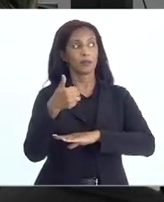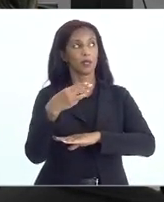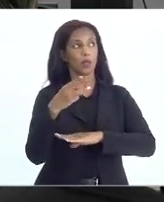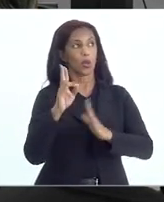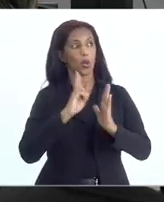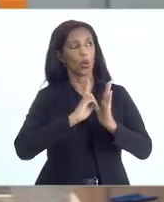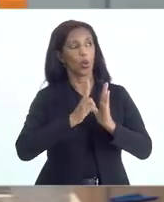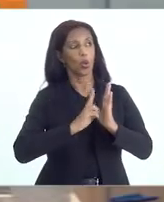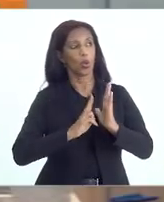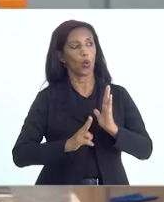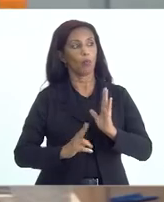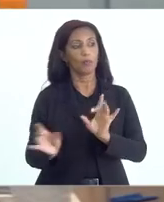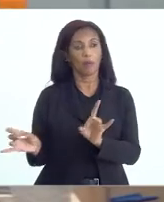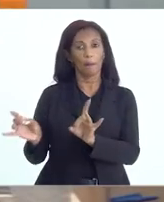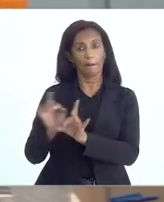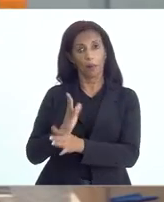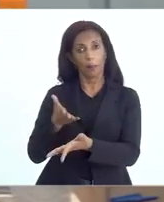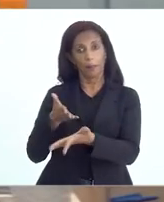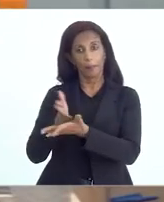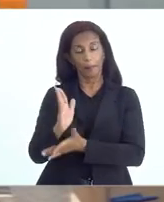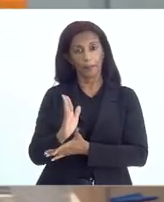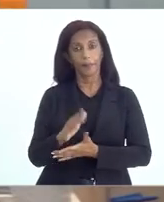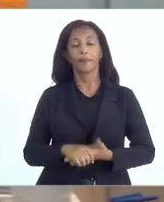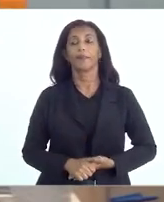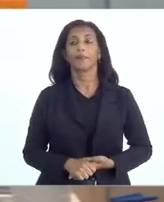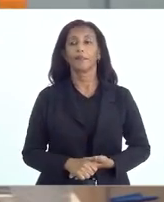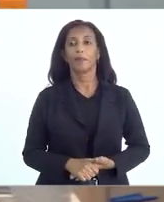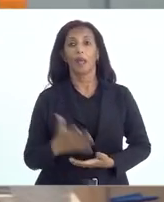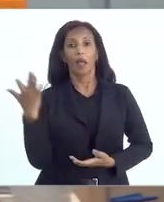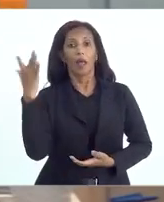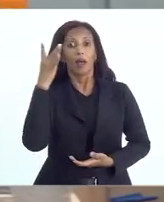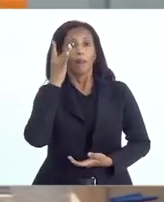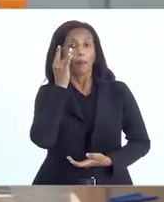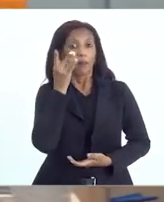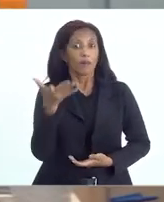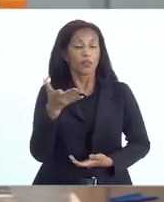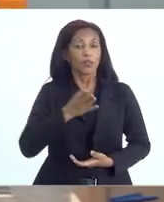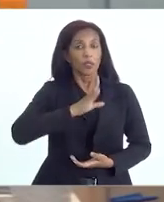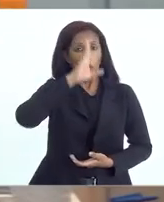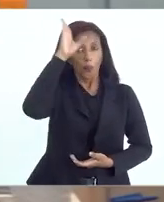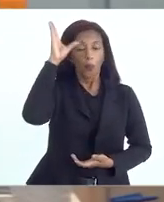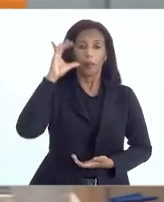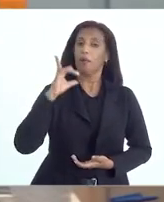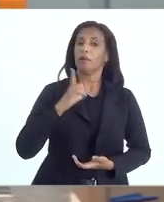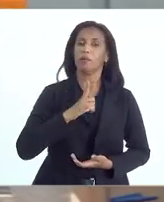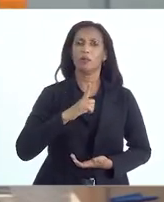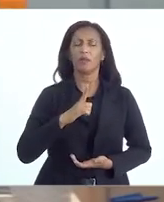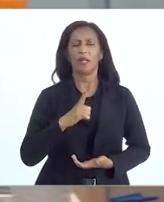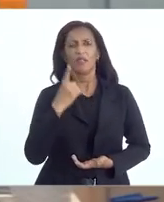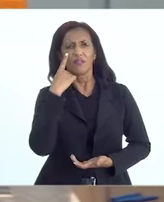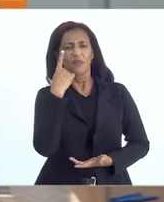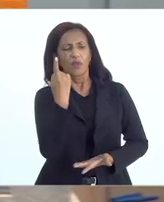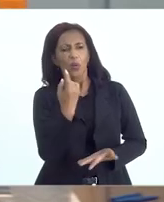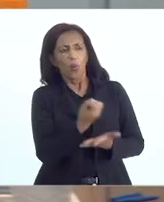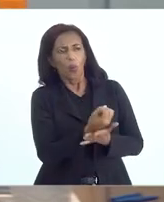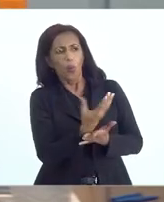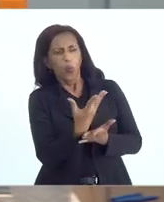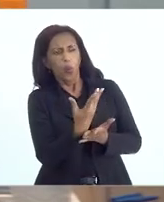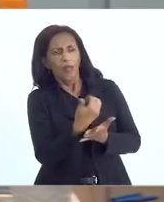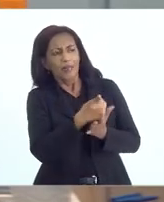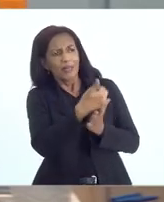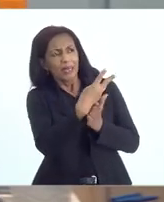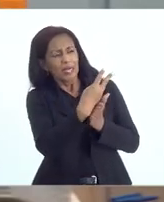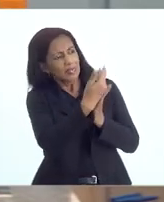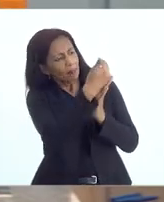Irmãos estavam aptos a maior prova disso é que o corpo de bombeiros no quantitativo conta com